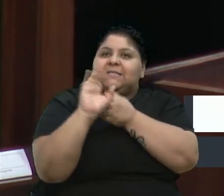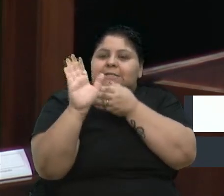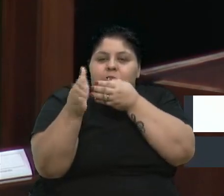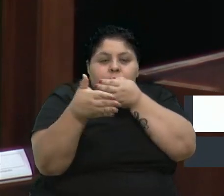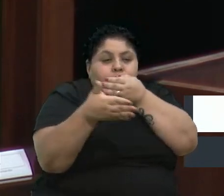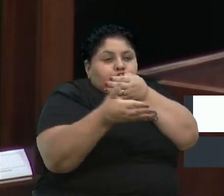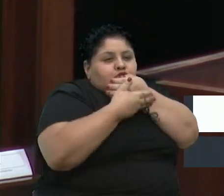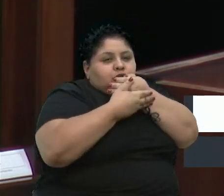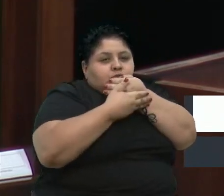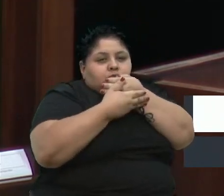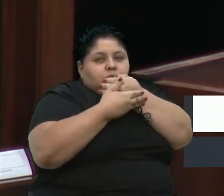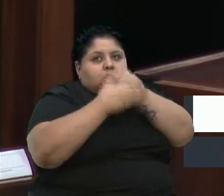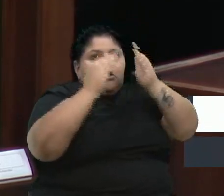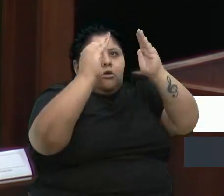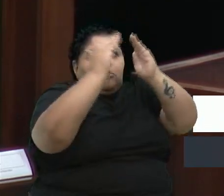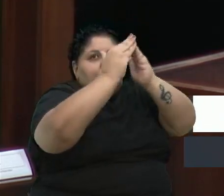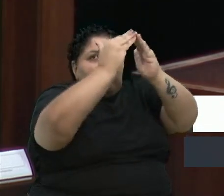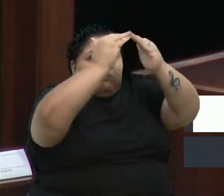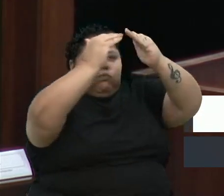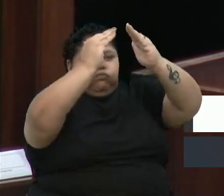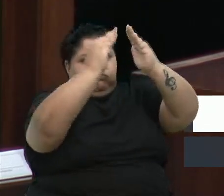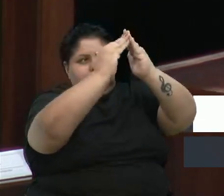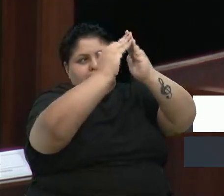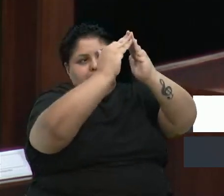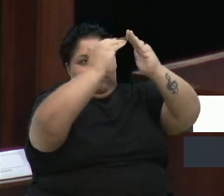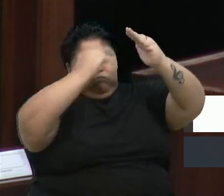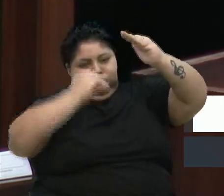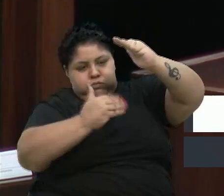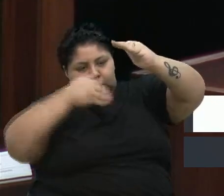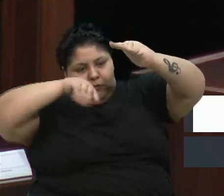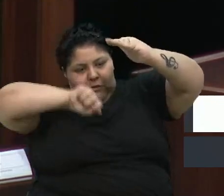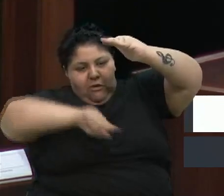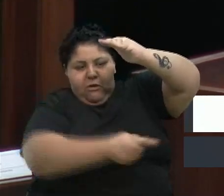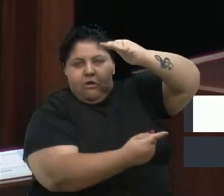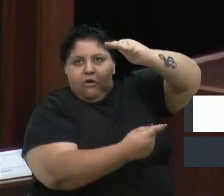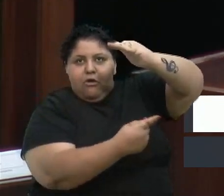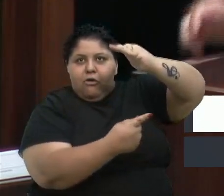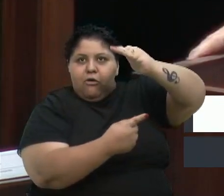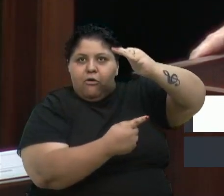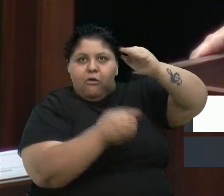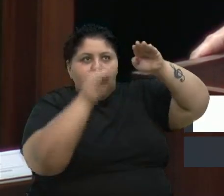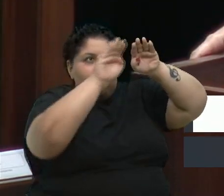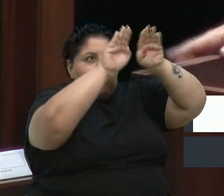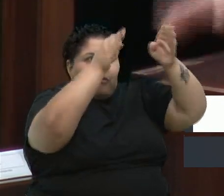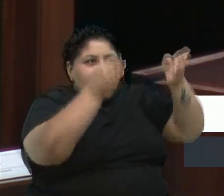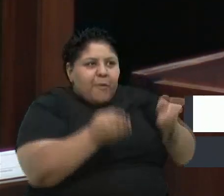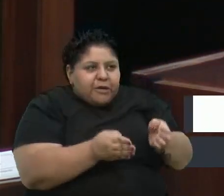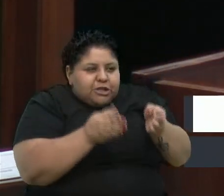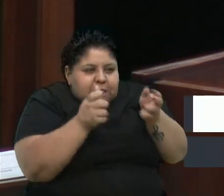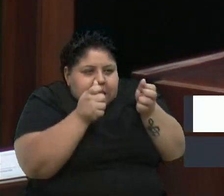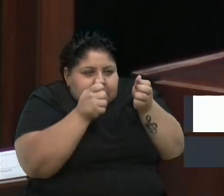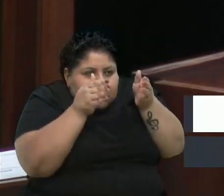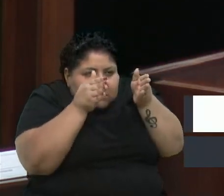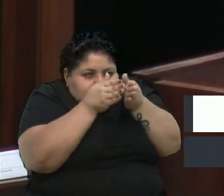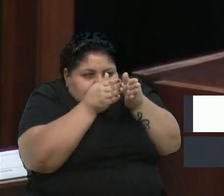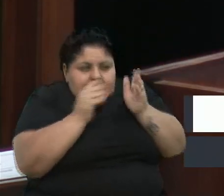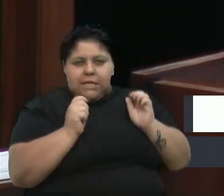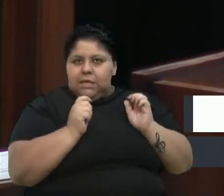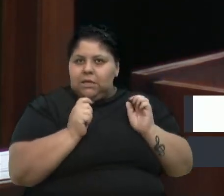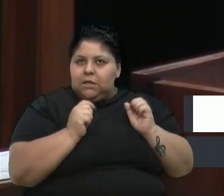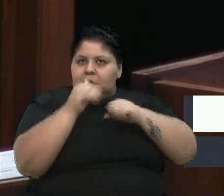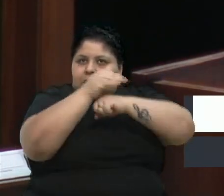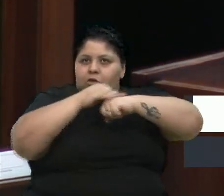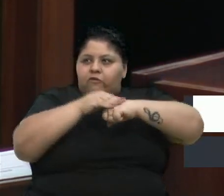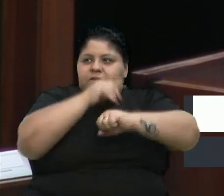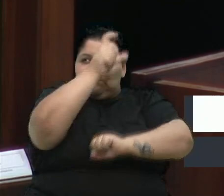porão, numa portinha, né? Ali as paredes de trás ali do UAB são todas pichadas. E conversando com as